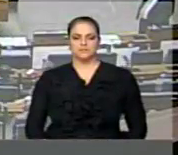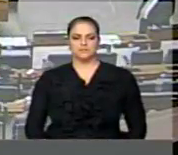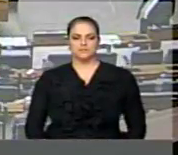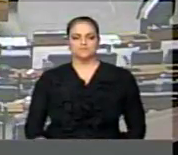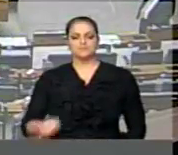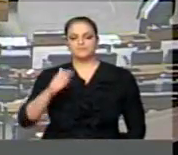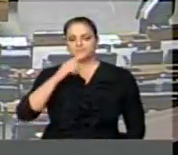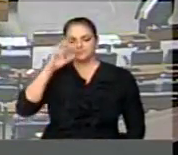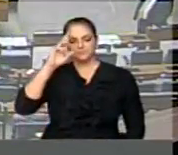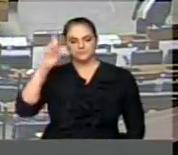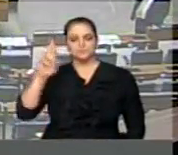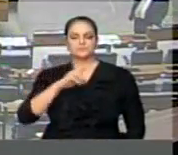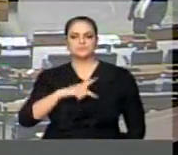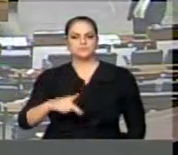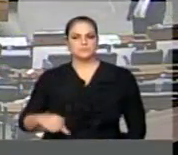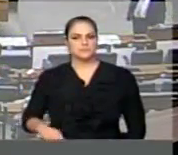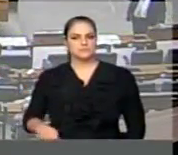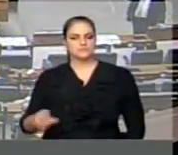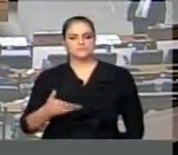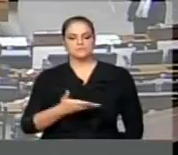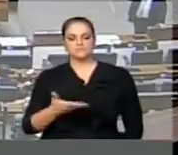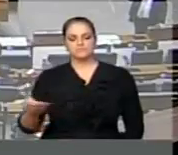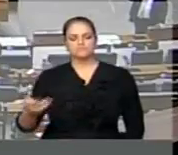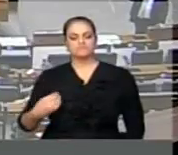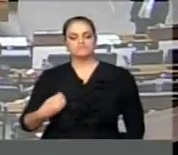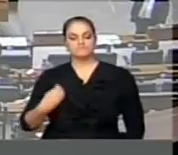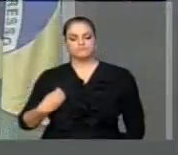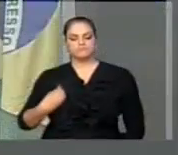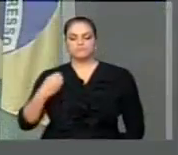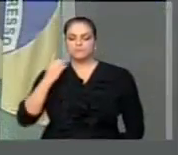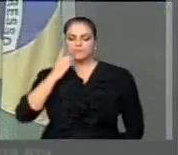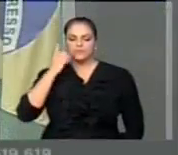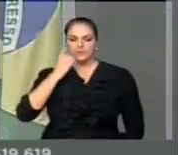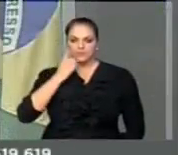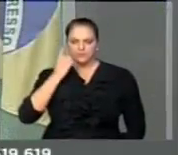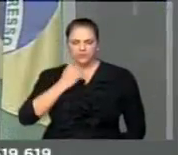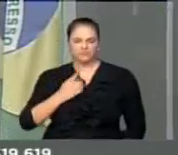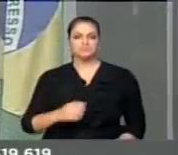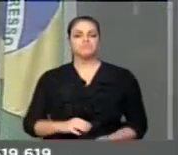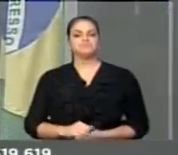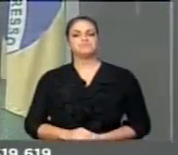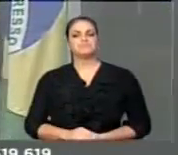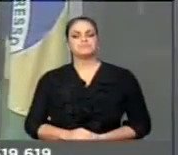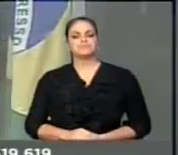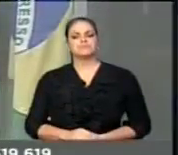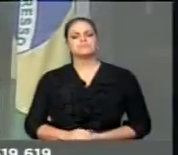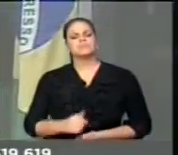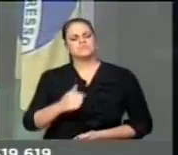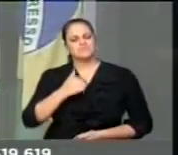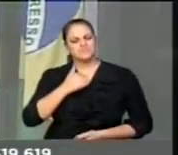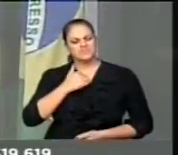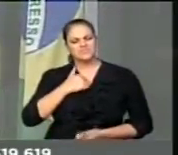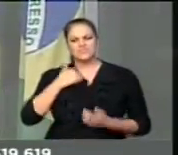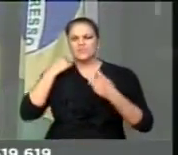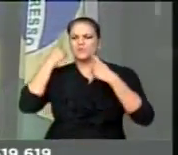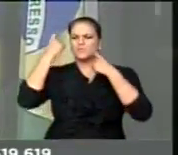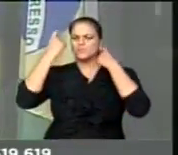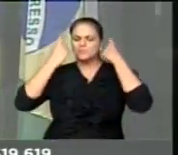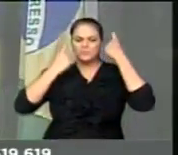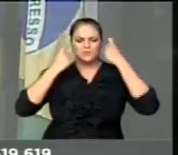Senhor Presidente, senhoras deputadas, senhores deputados, eu confesso que estou muito preocupado com a celeridade do